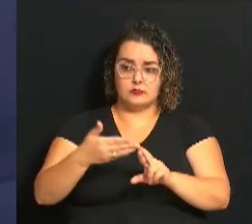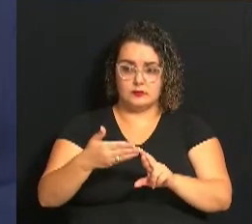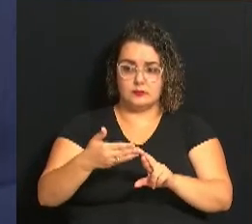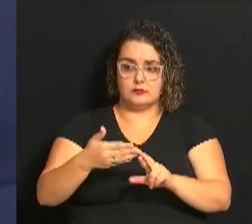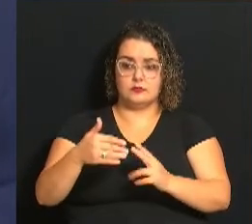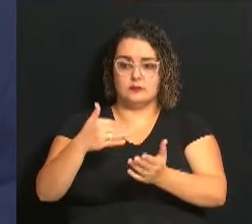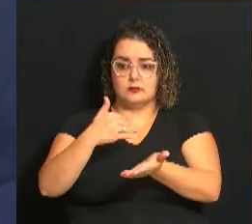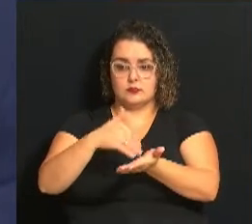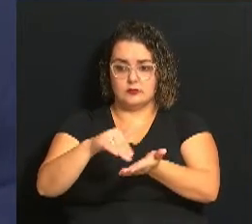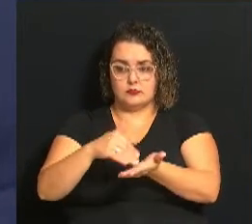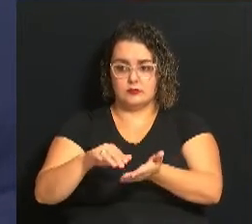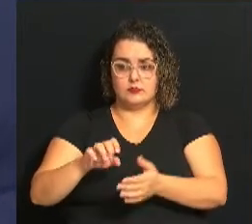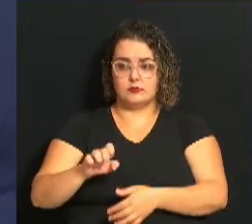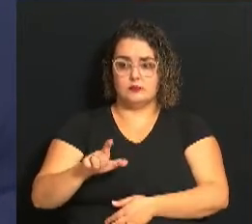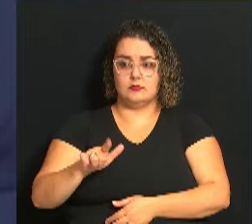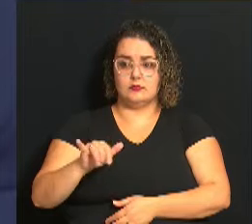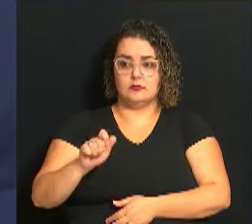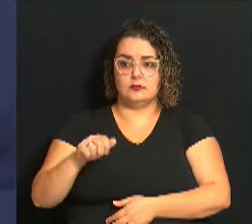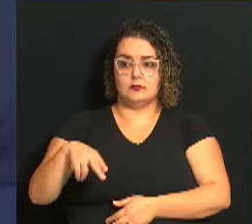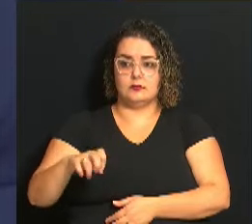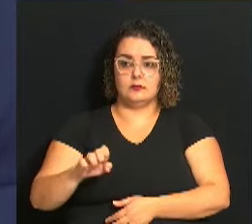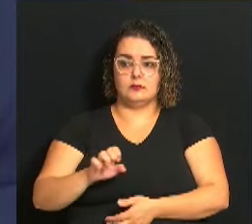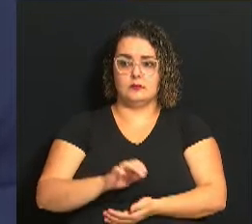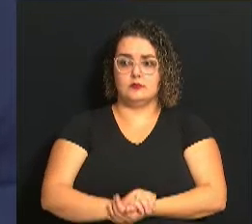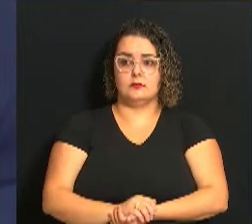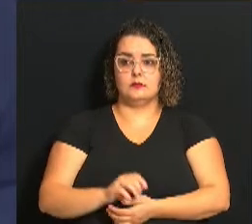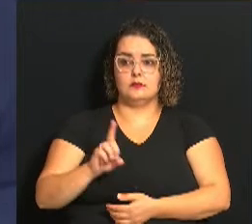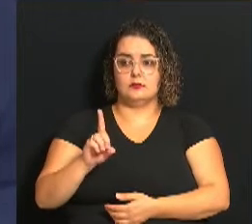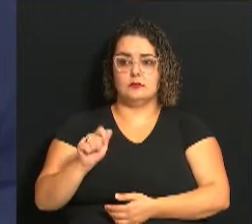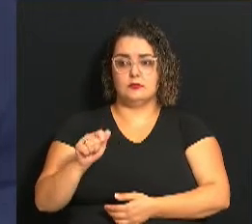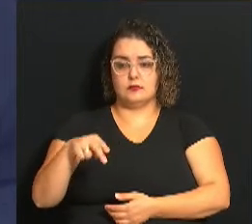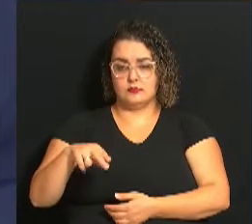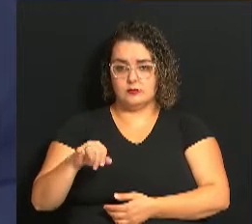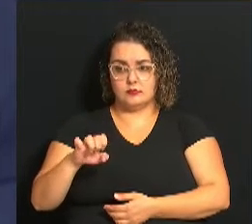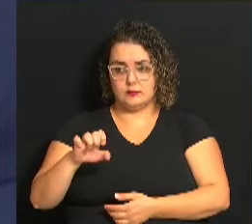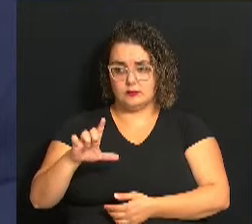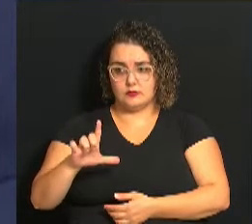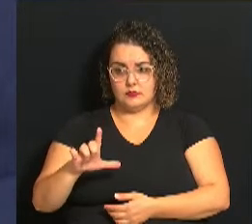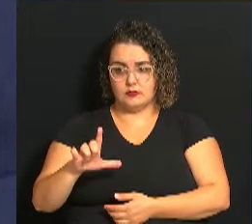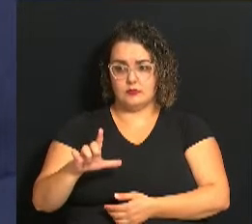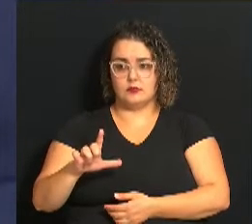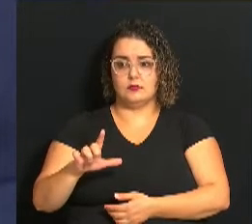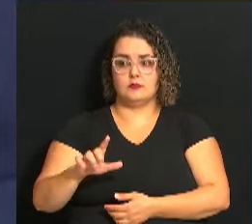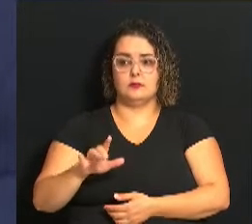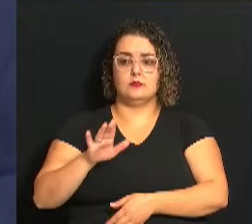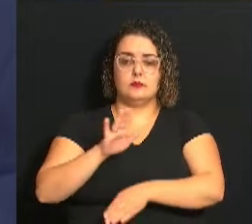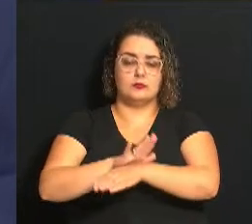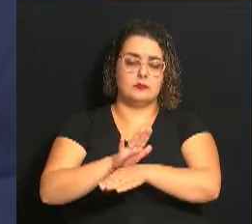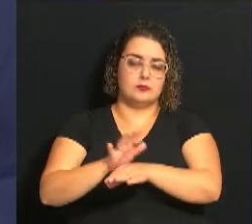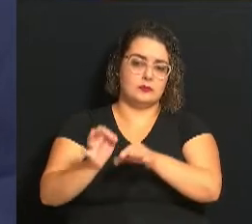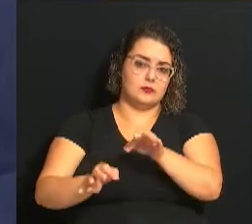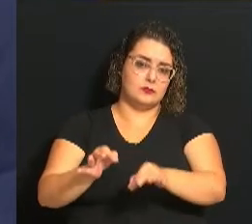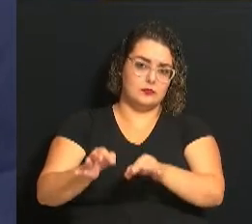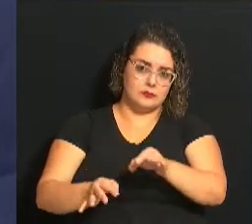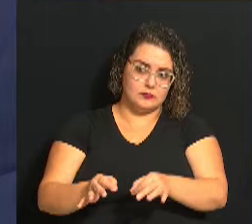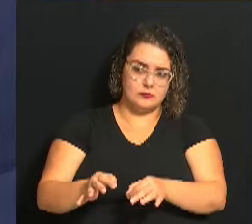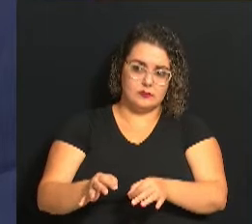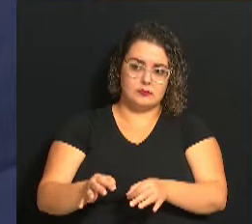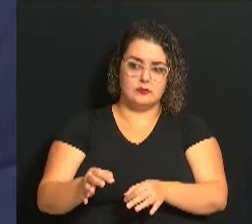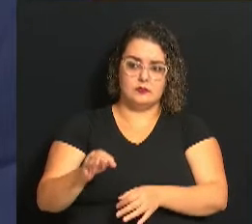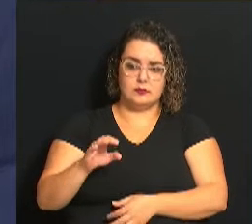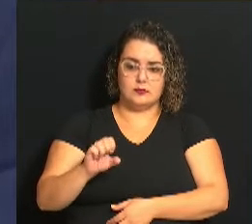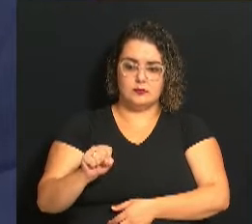a Eliane Juscelane. O Daniel, também assessor jurídico da CETEC, representando o presidente,